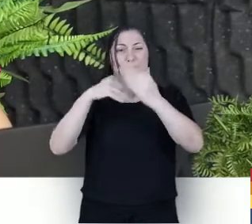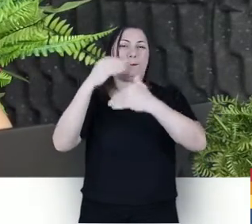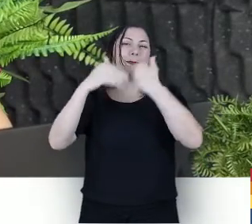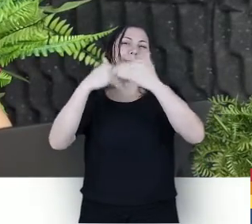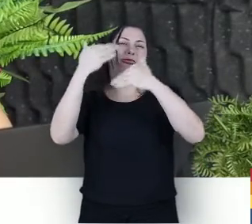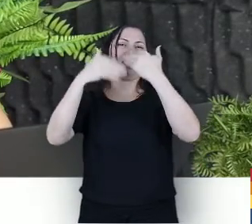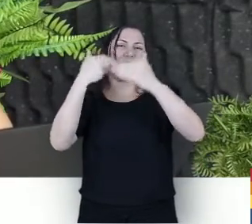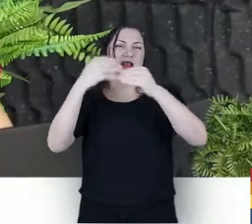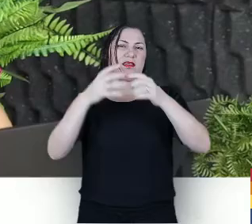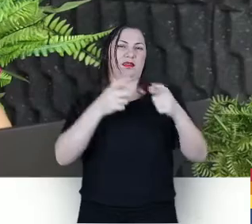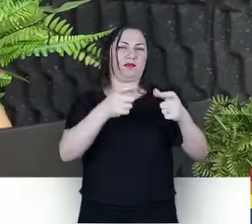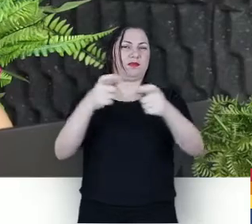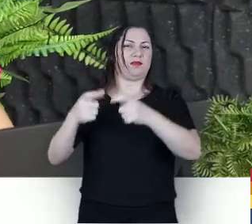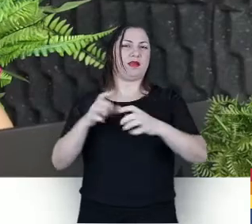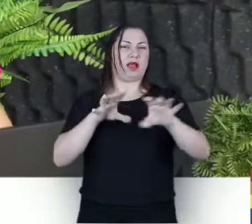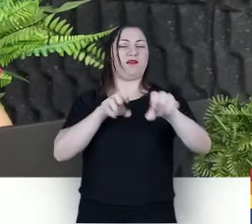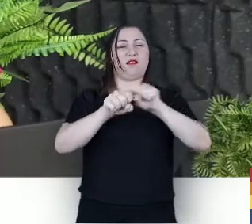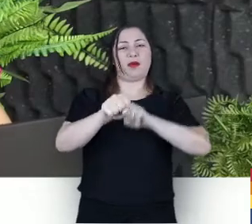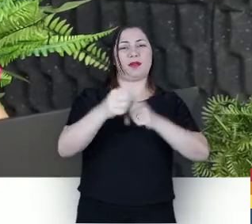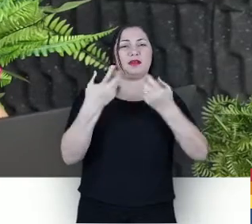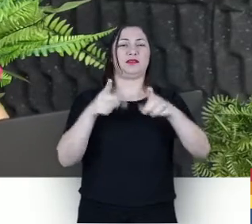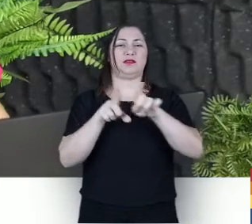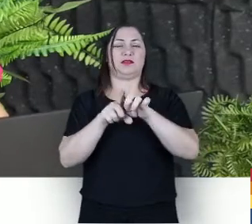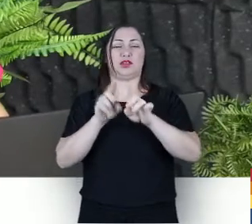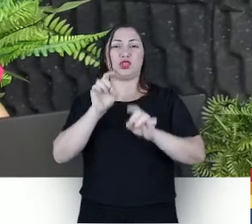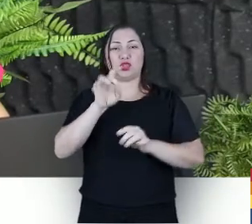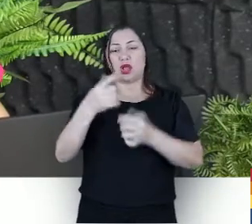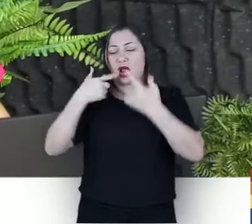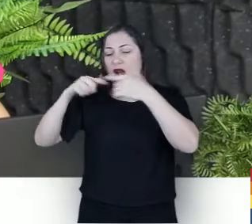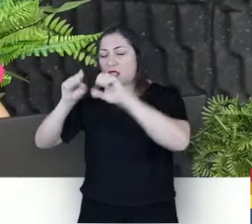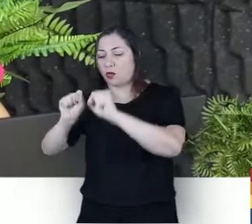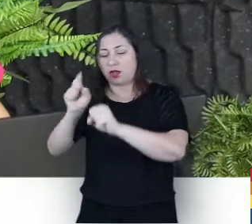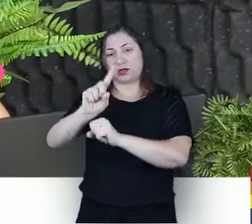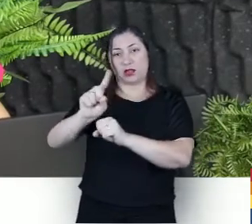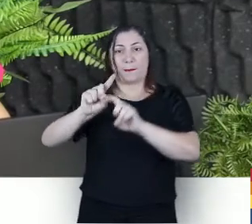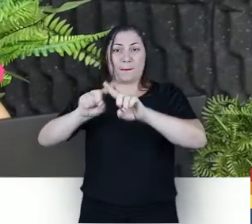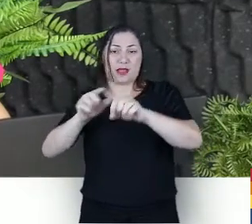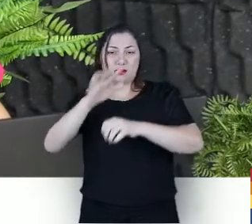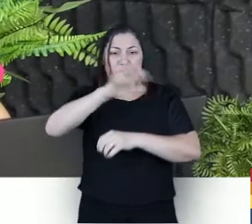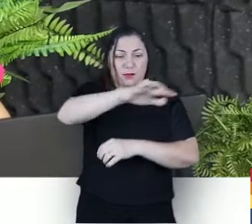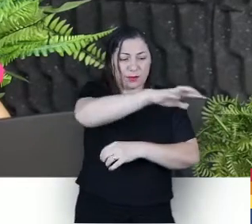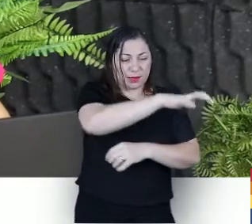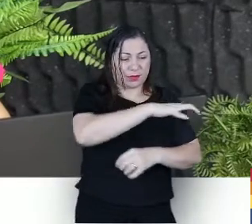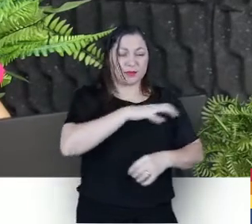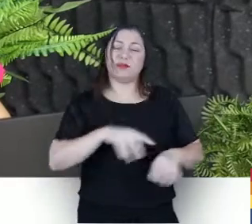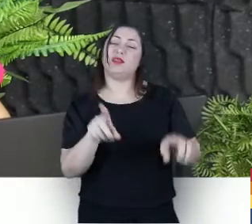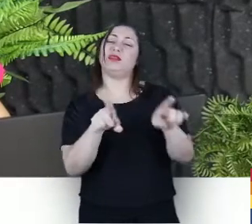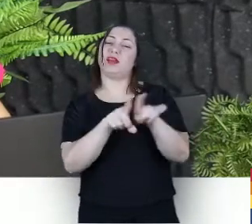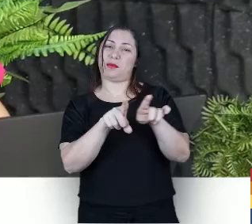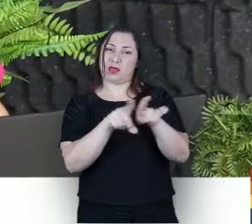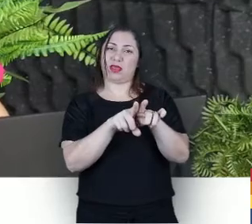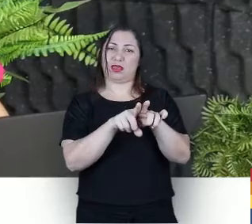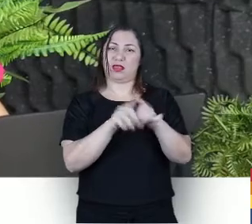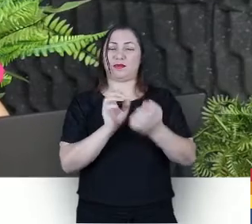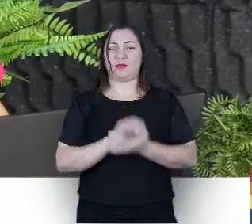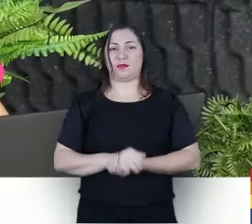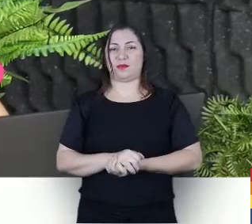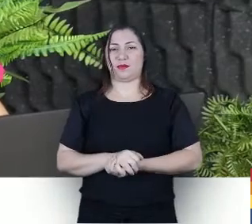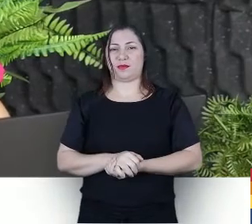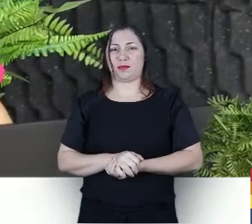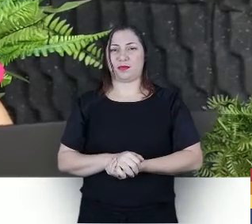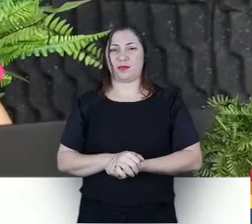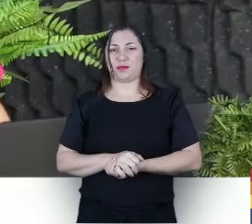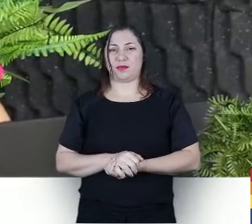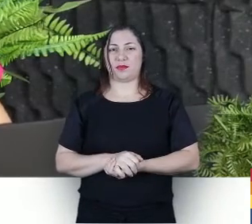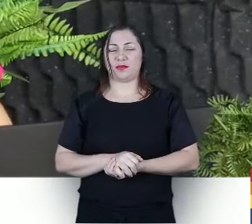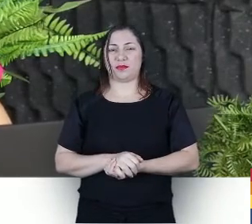falassem sobre o componente curricular, o qual vocês são especialistas, como que ele pode contribuir para o desenvolvimento